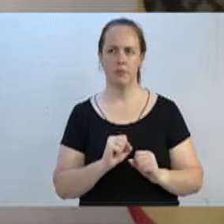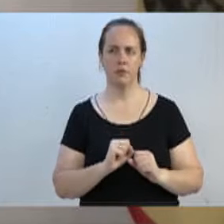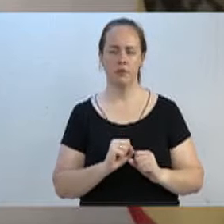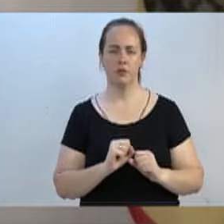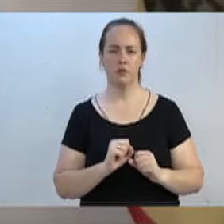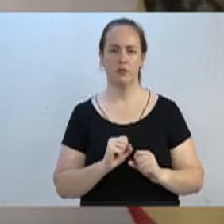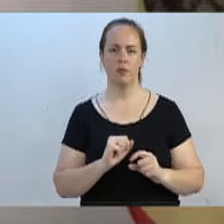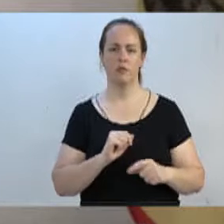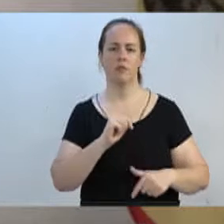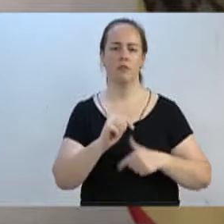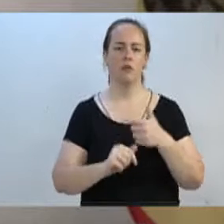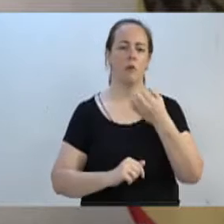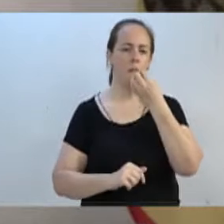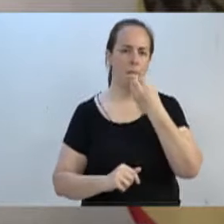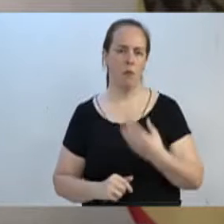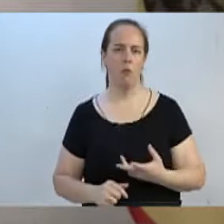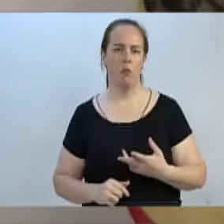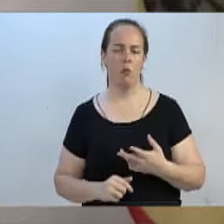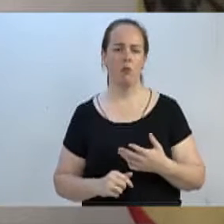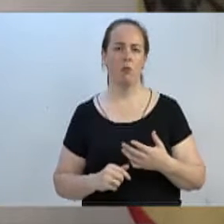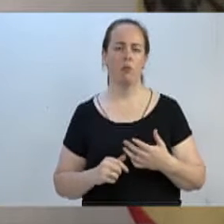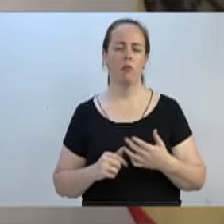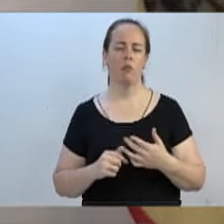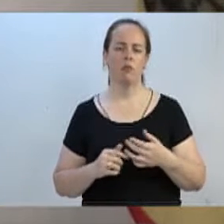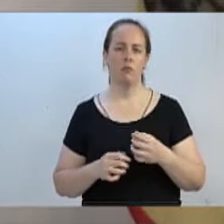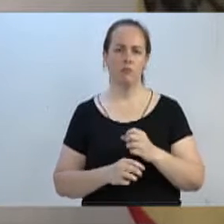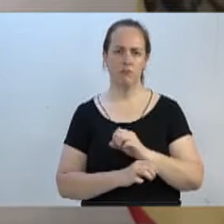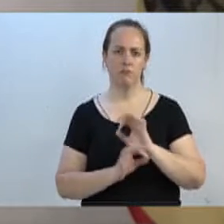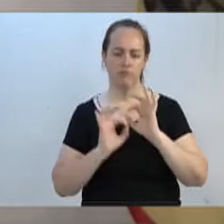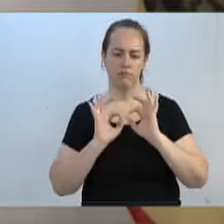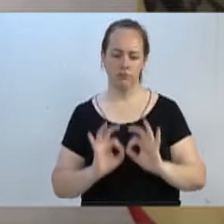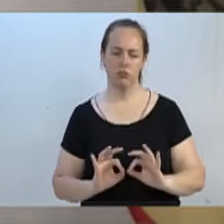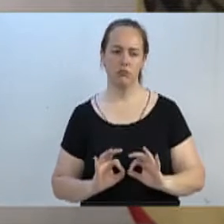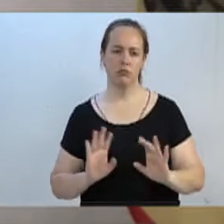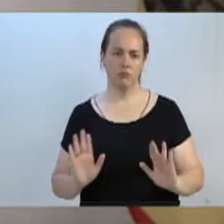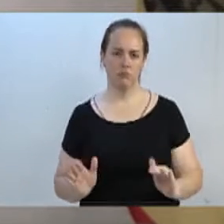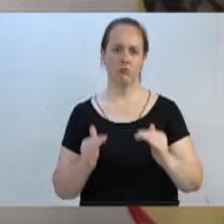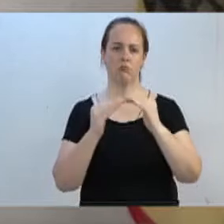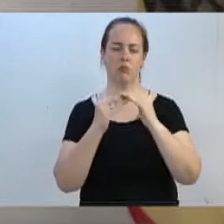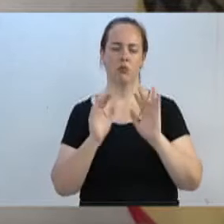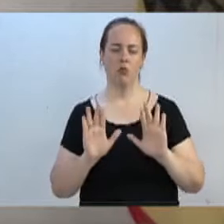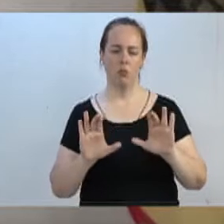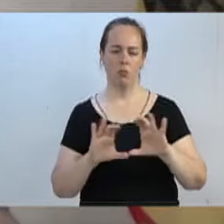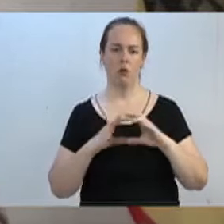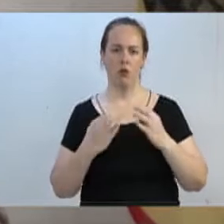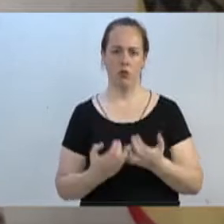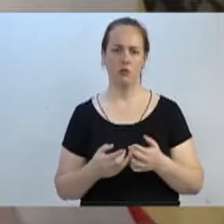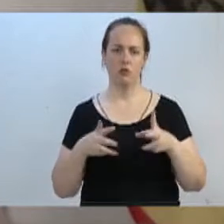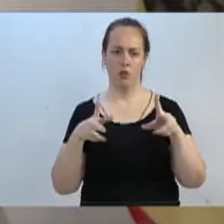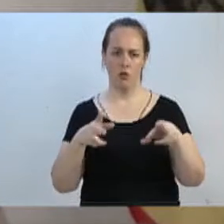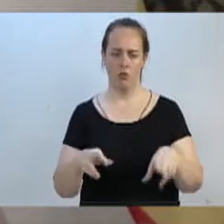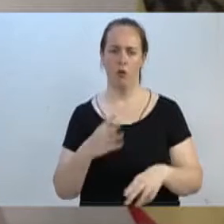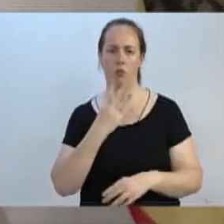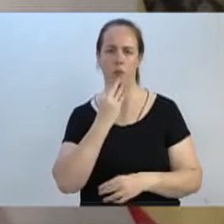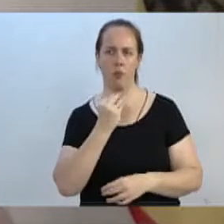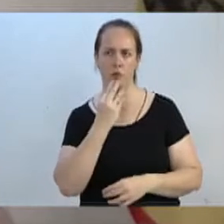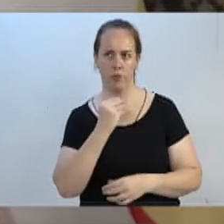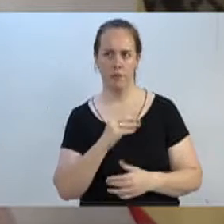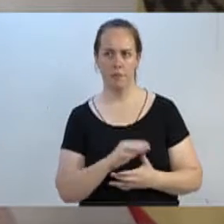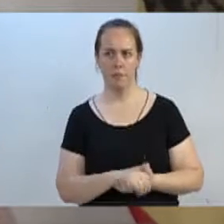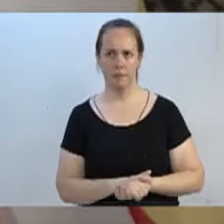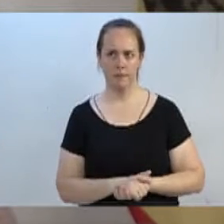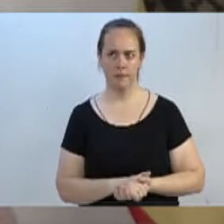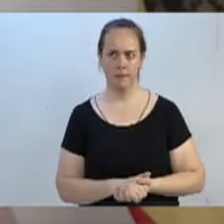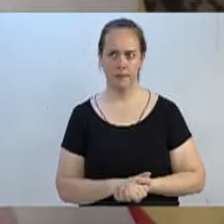tão bom e eficiente e correspondente para a comunidade como é o vereador Bruno.